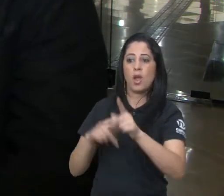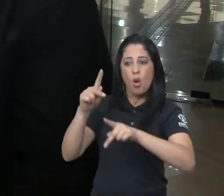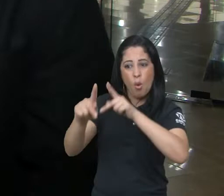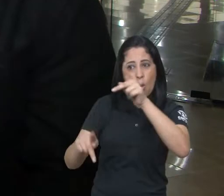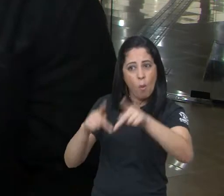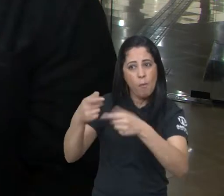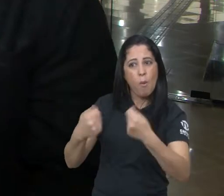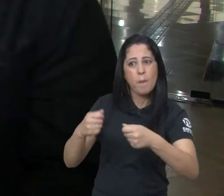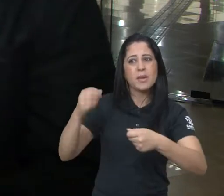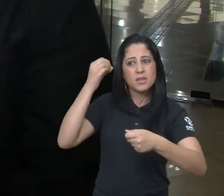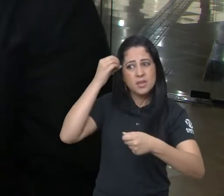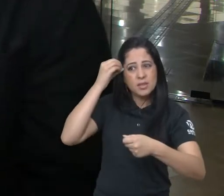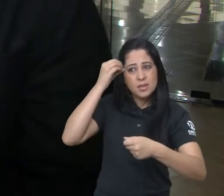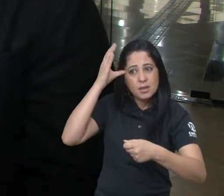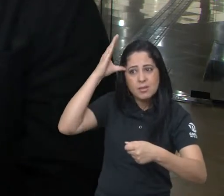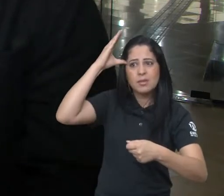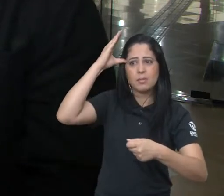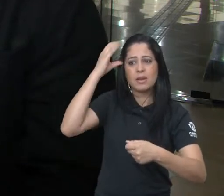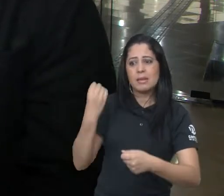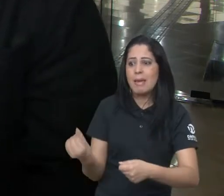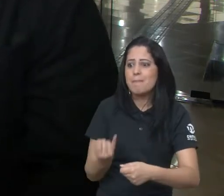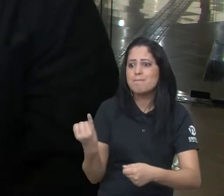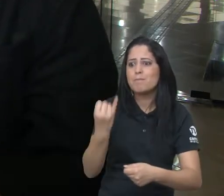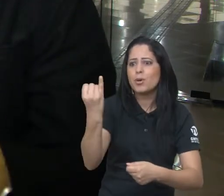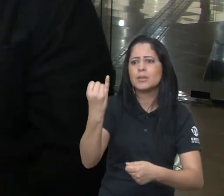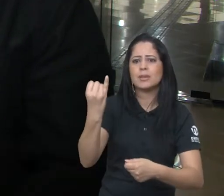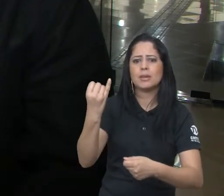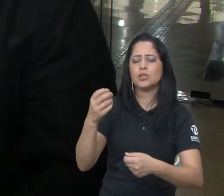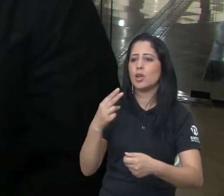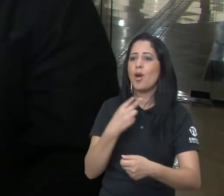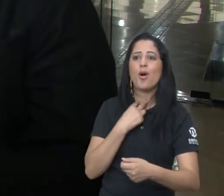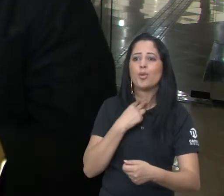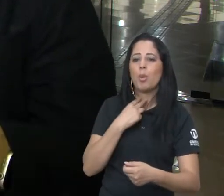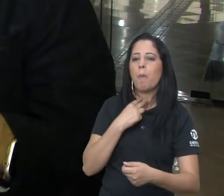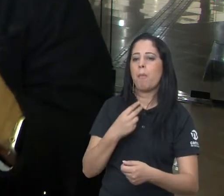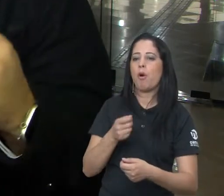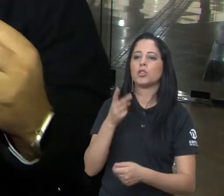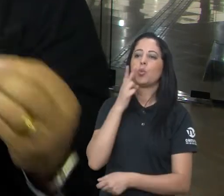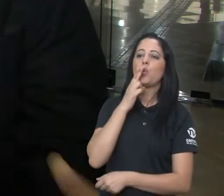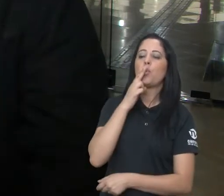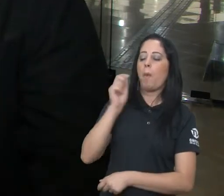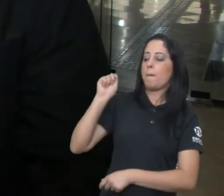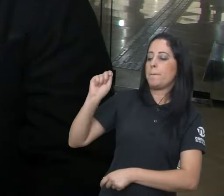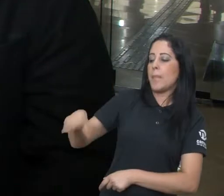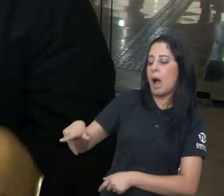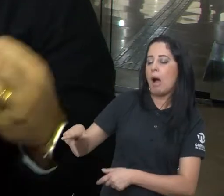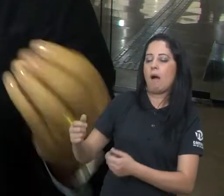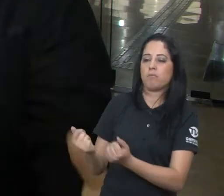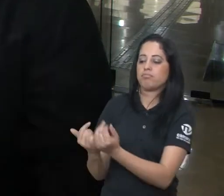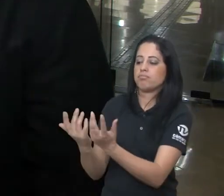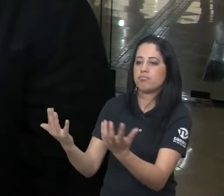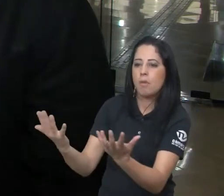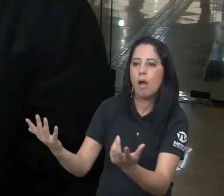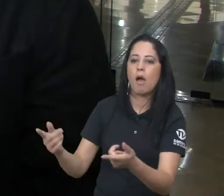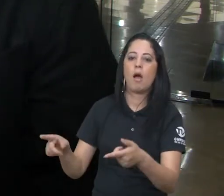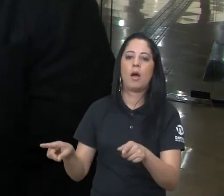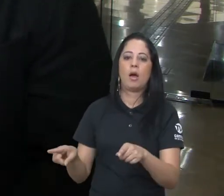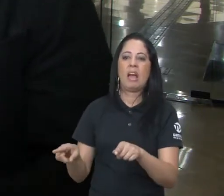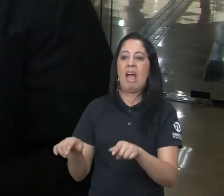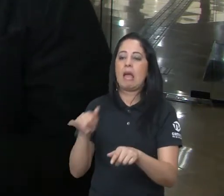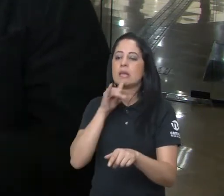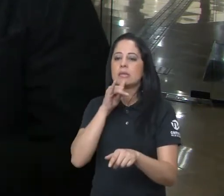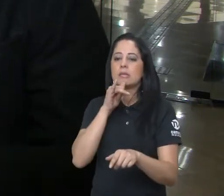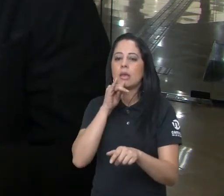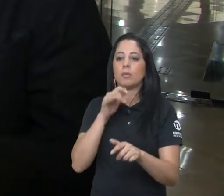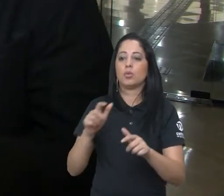tem que ser levado para a população da cidade, né? A importância de não ter ali o descarte de uma bituca de cigarro, né?